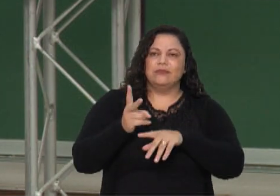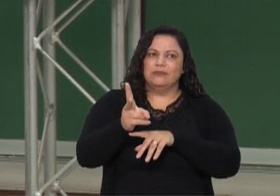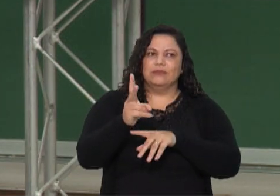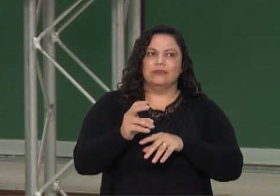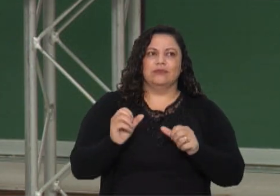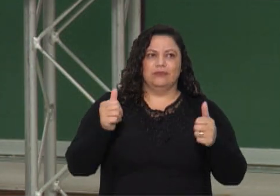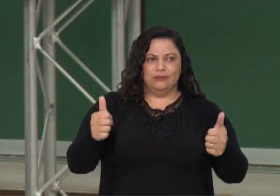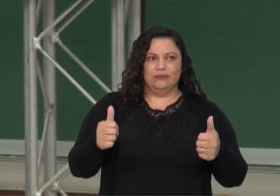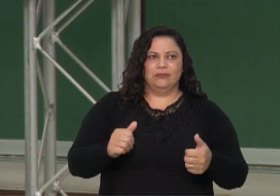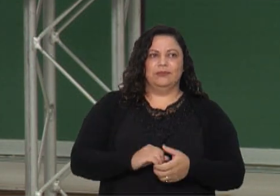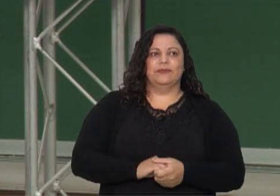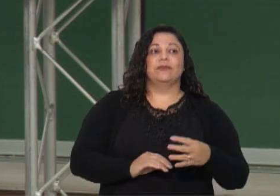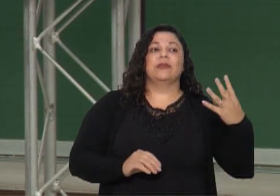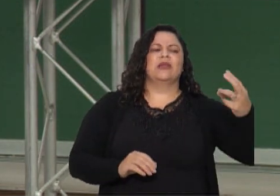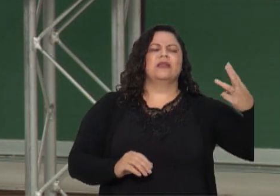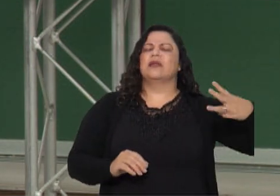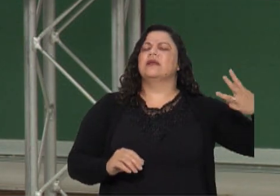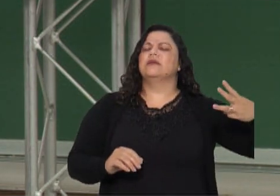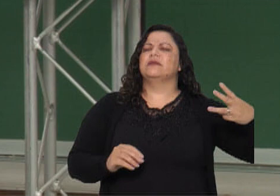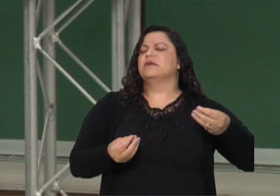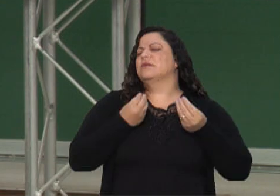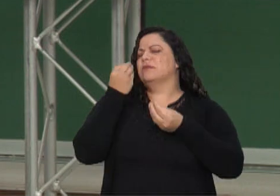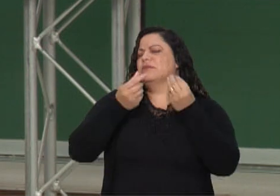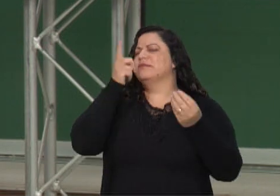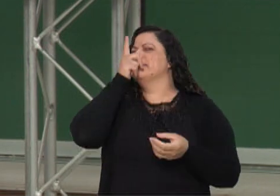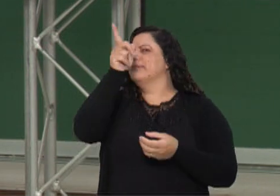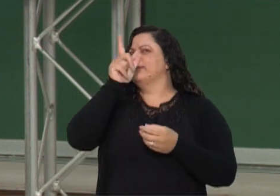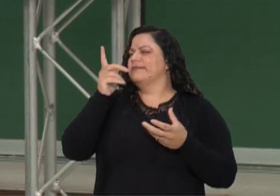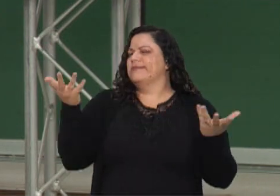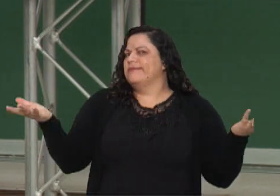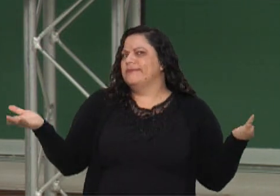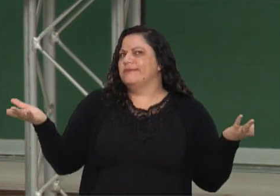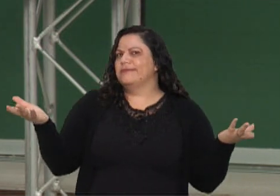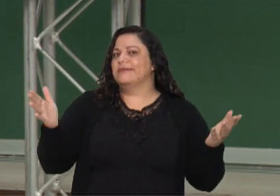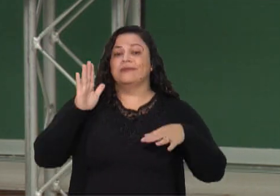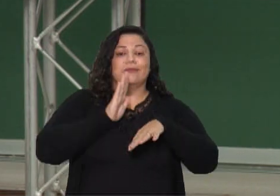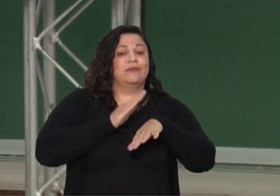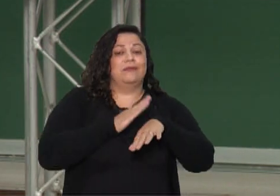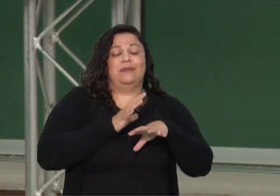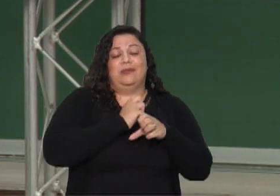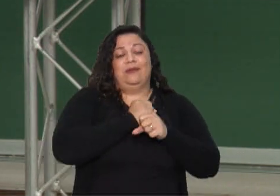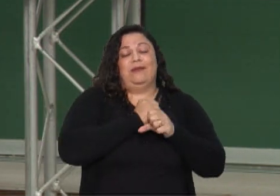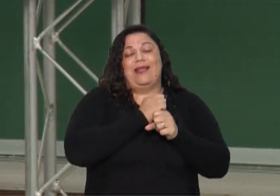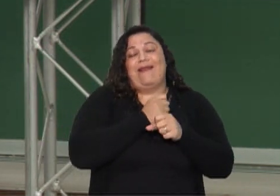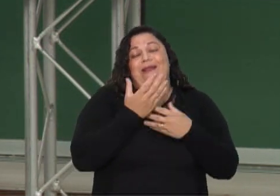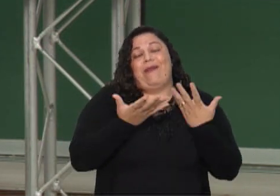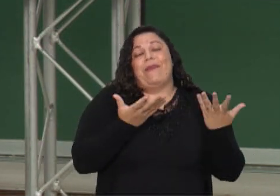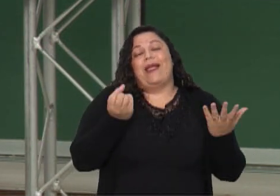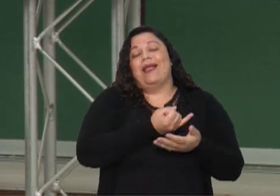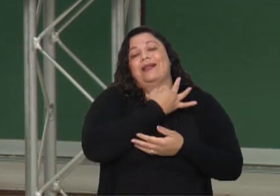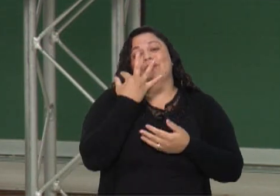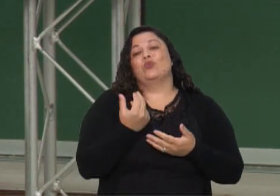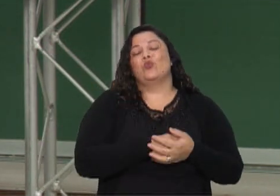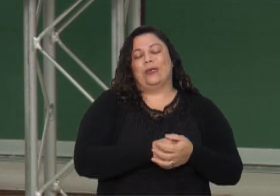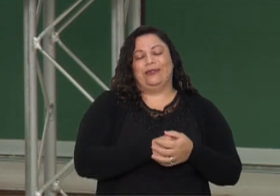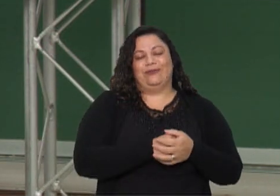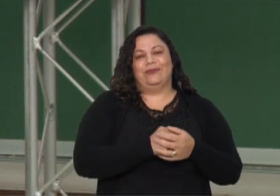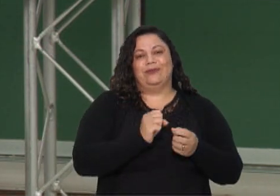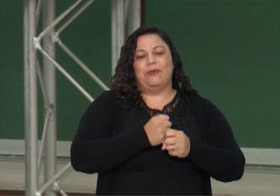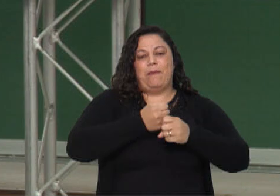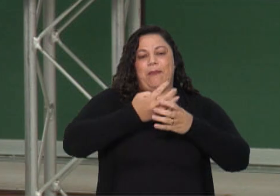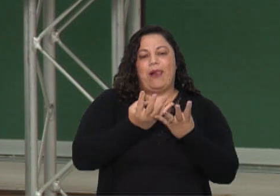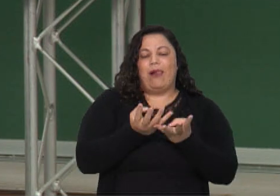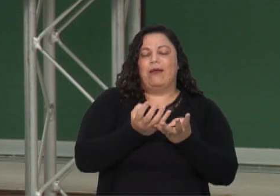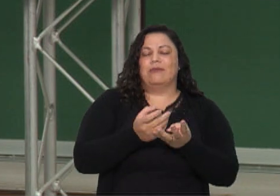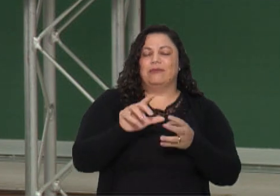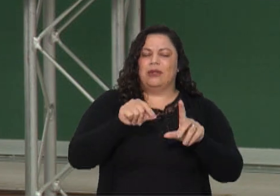próximo. Olha lá. Como que ganha esse jogo, gente? Ganha quem tiver mais palitos. Você vai contar os números de palitos, né?